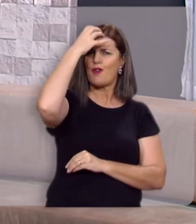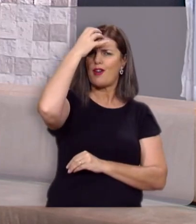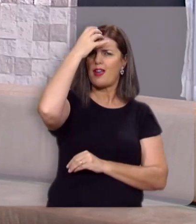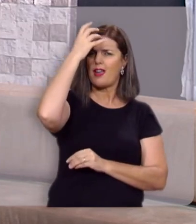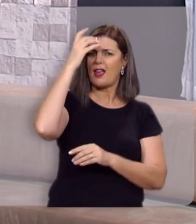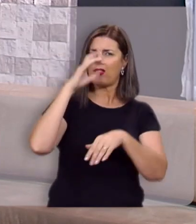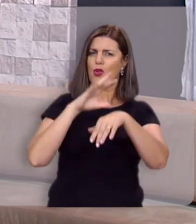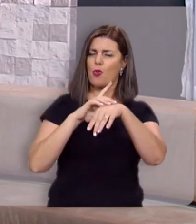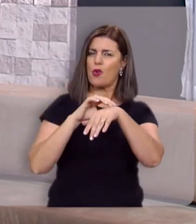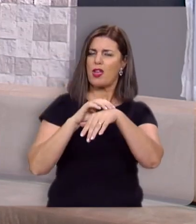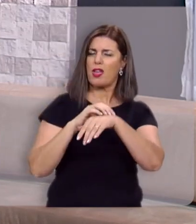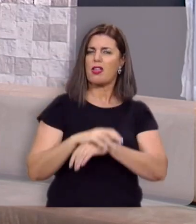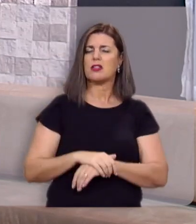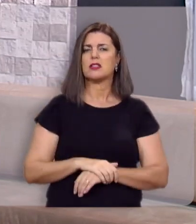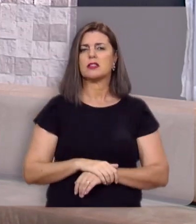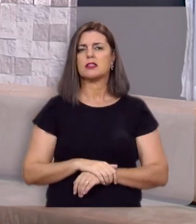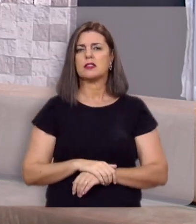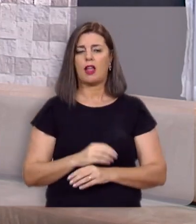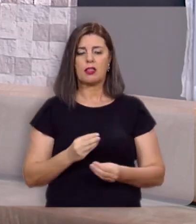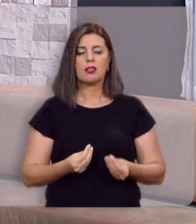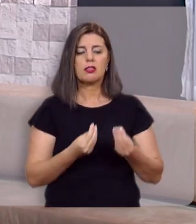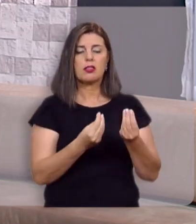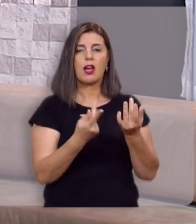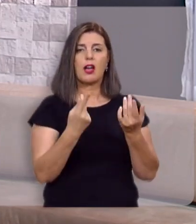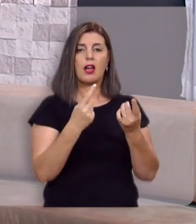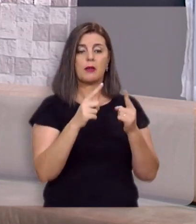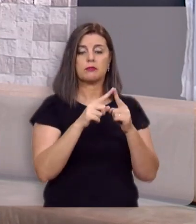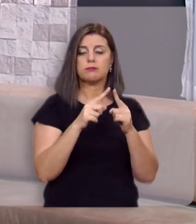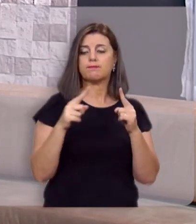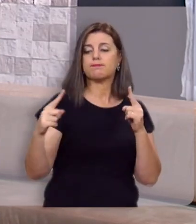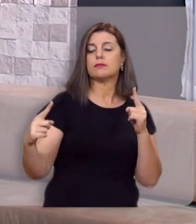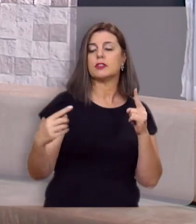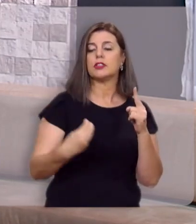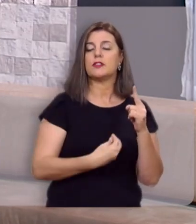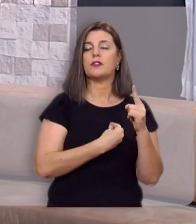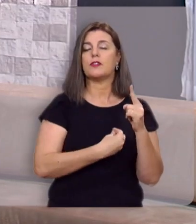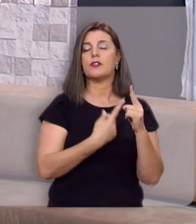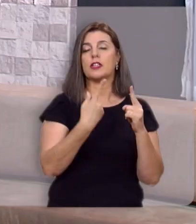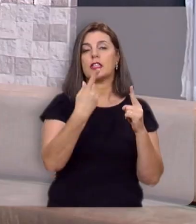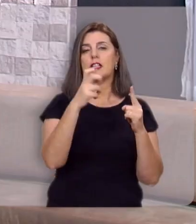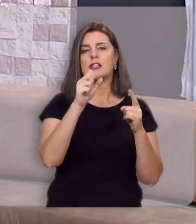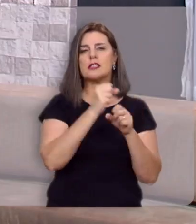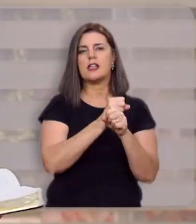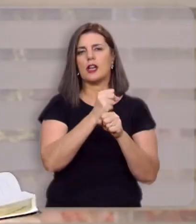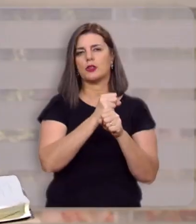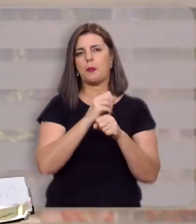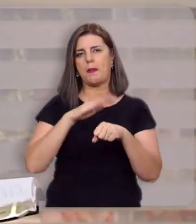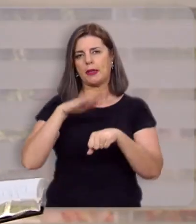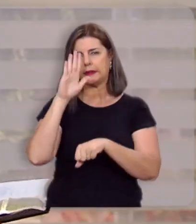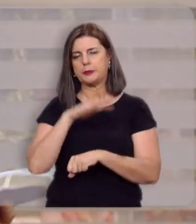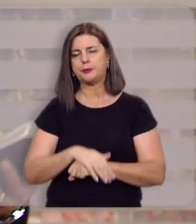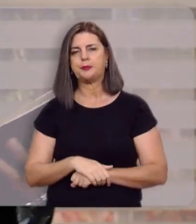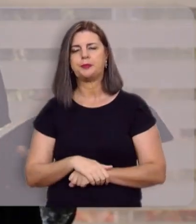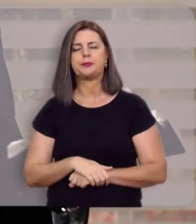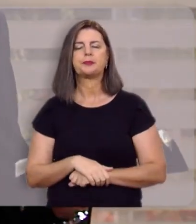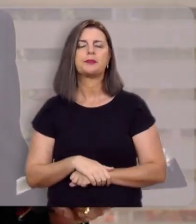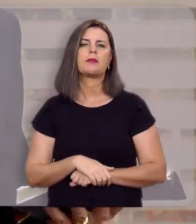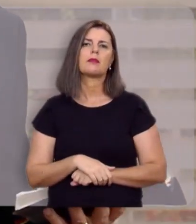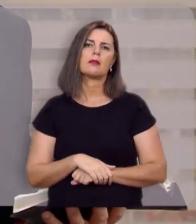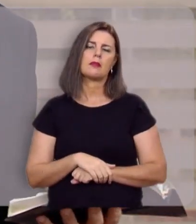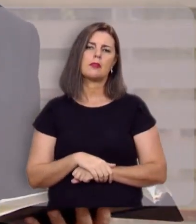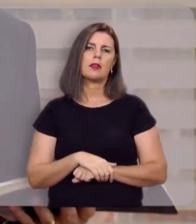Ezequias daquela doença mortal, estendendo os seus dias por mais 15 anos. É